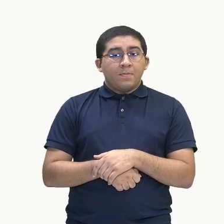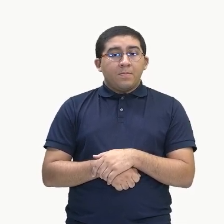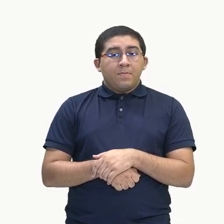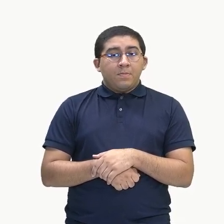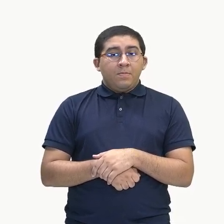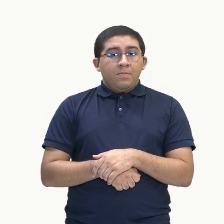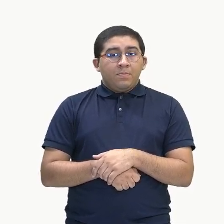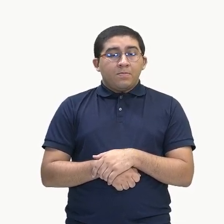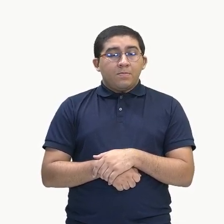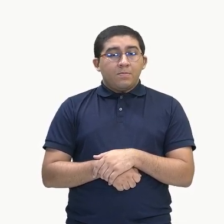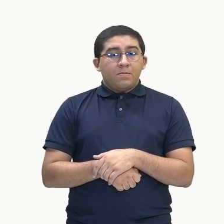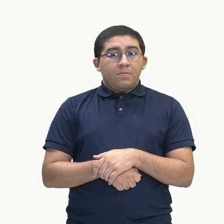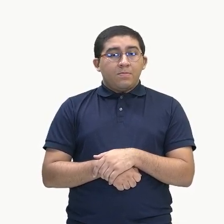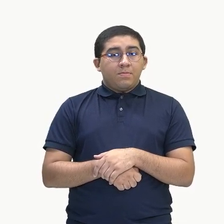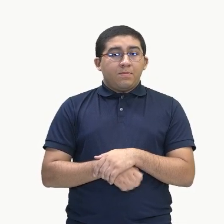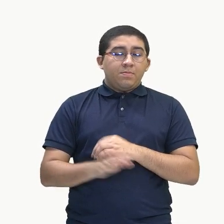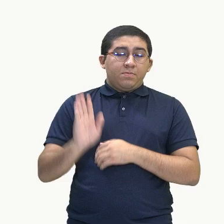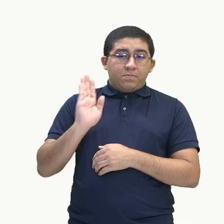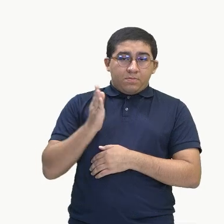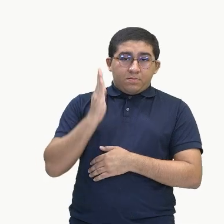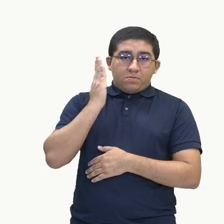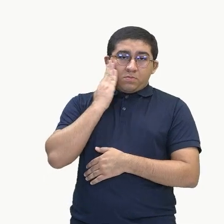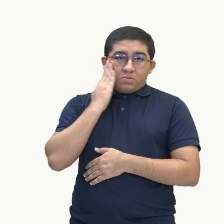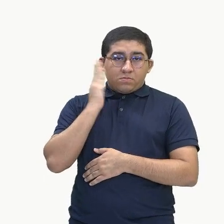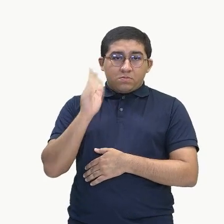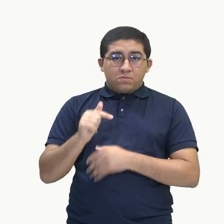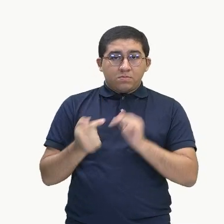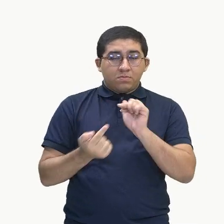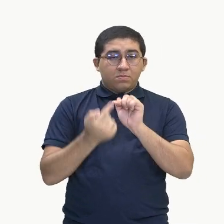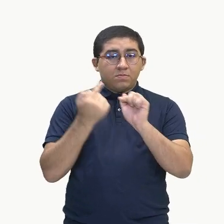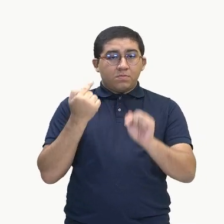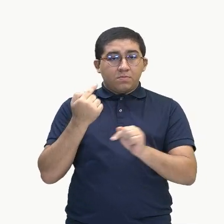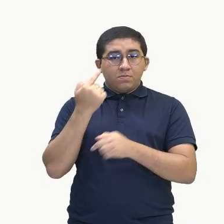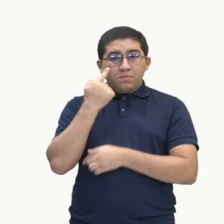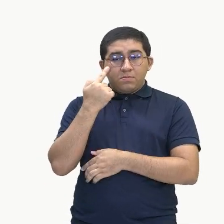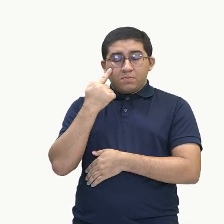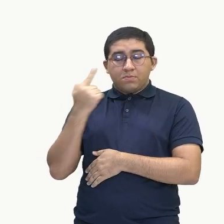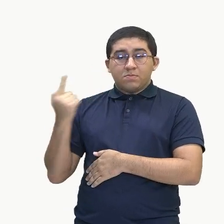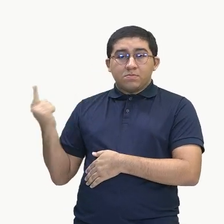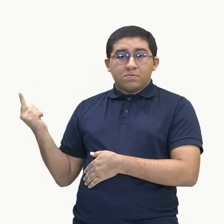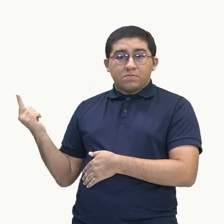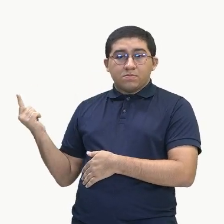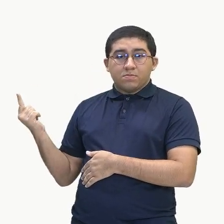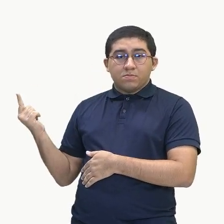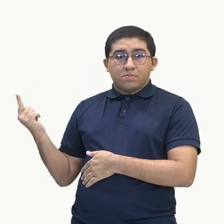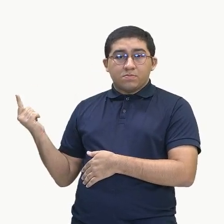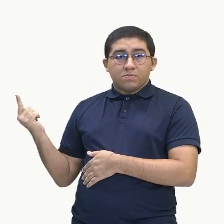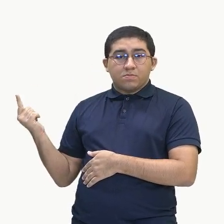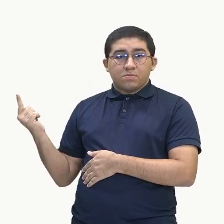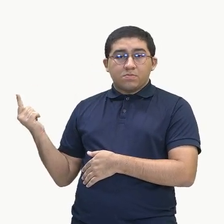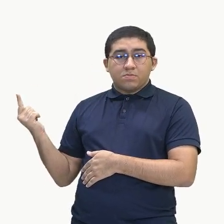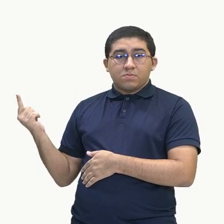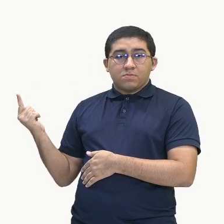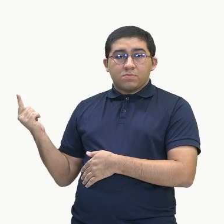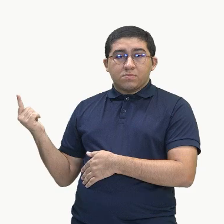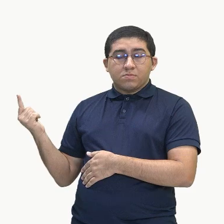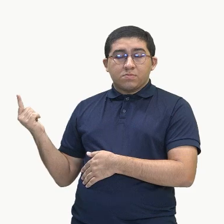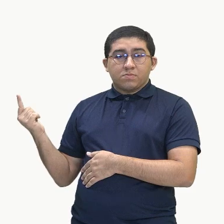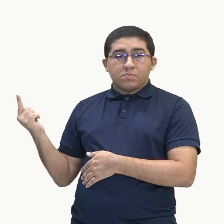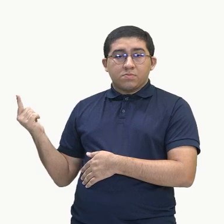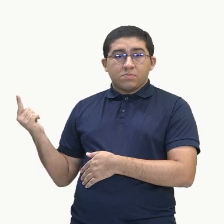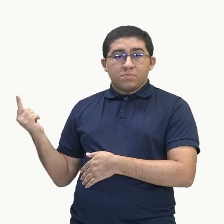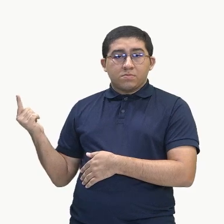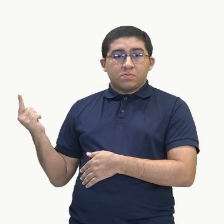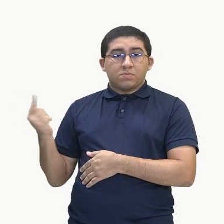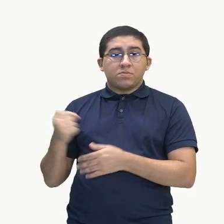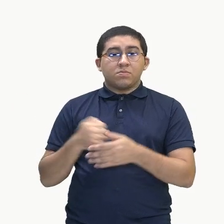While I was reading, já sabemos que é was reading, porque o past continuous vem